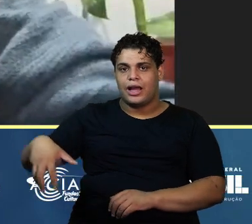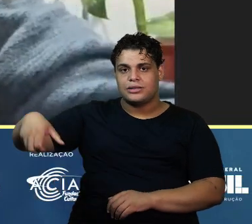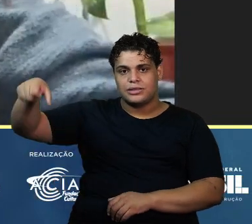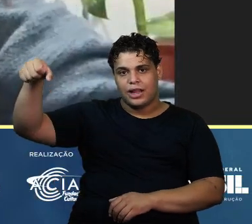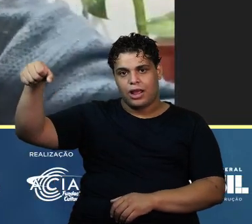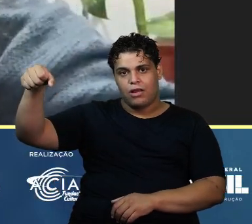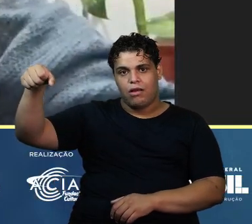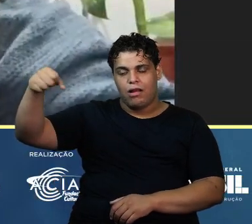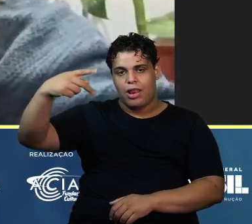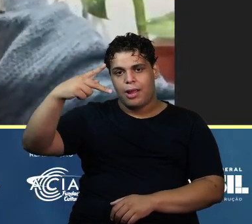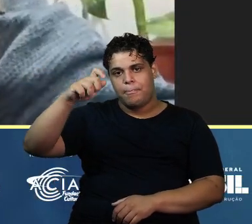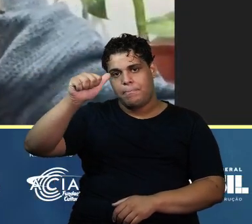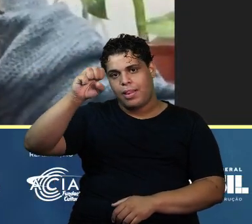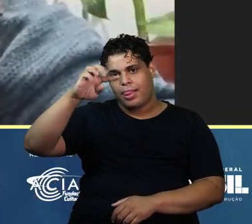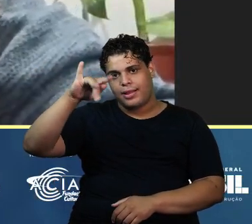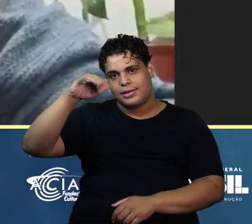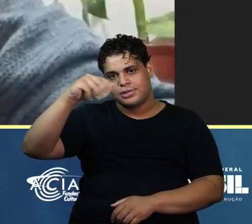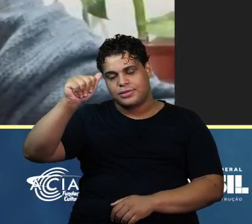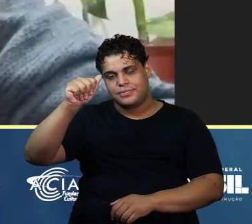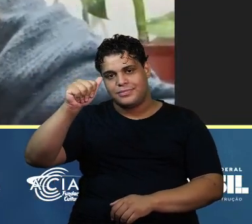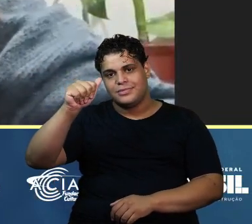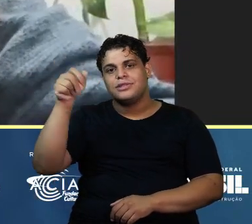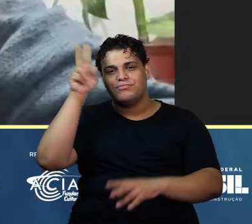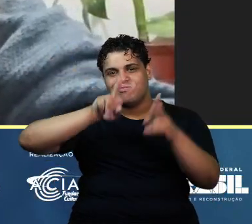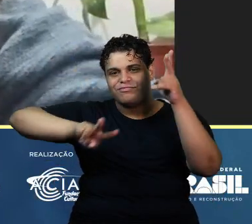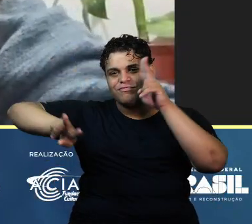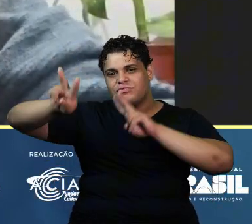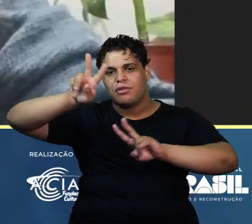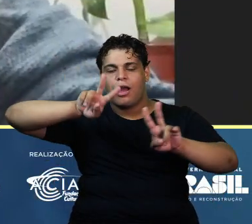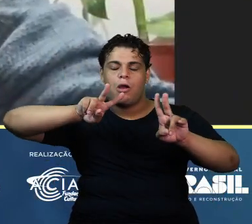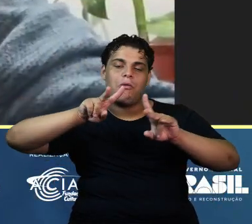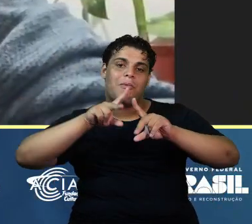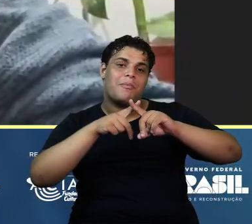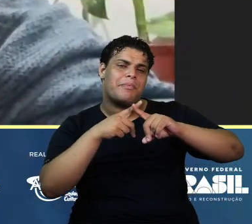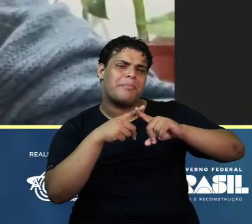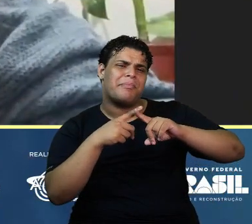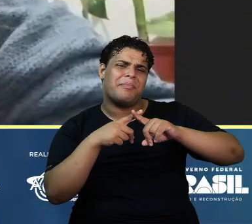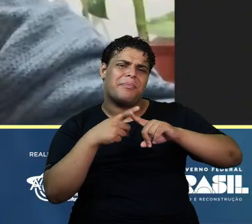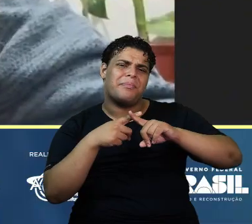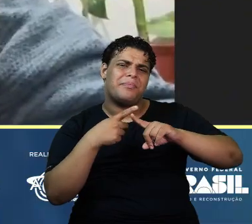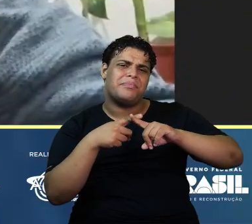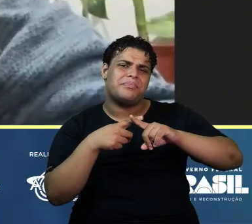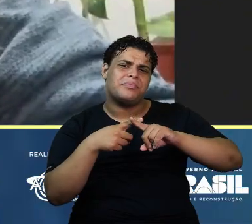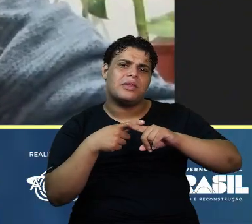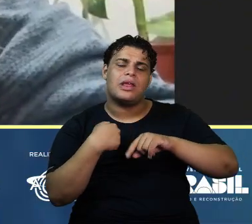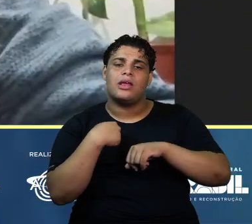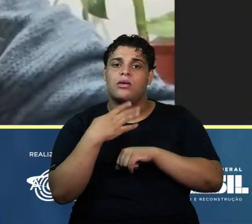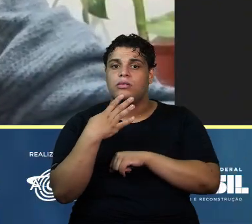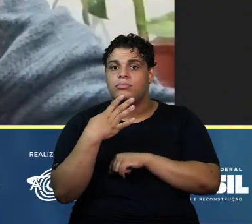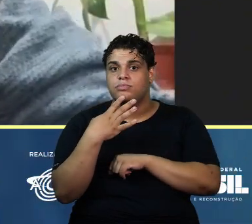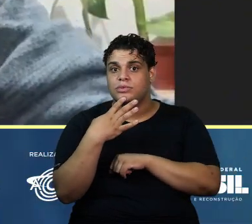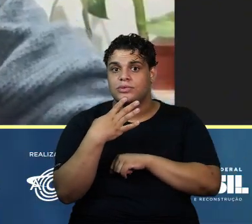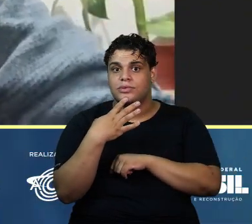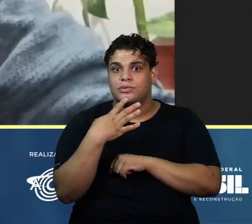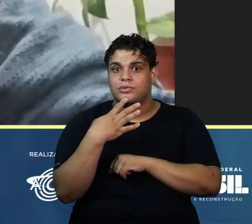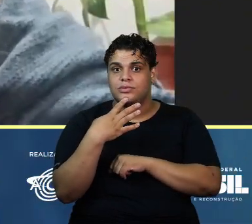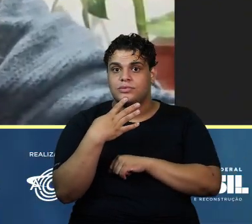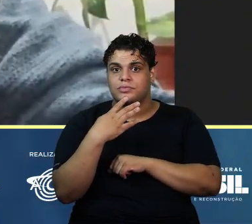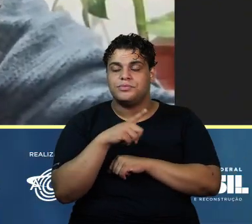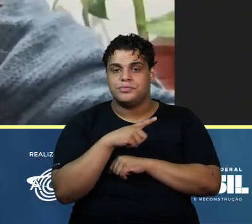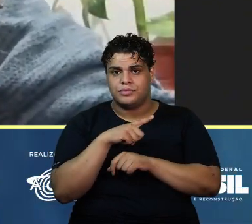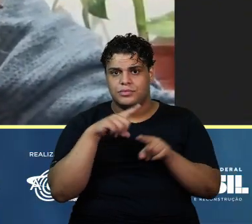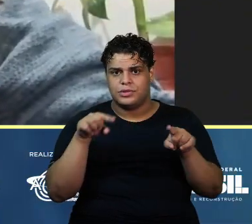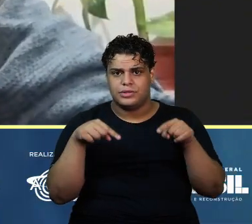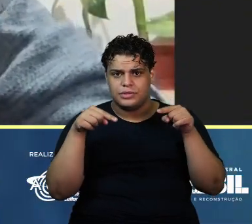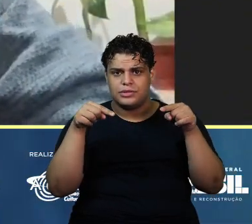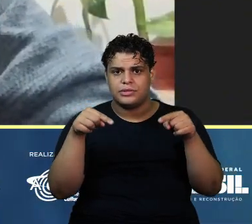isso é muito visual, porque quando eu comecei a ter esse